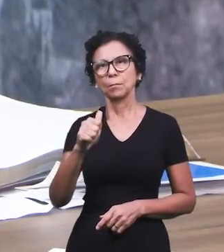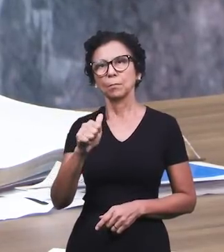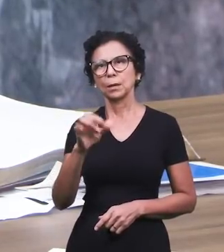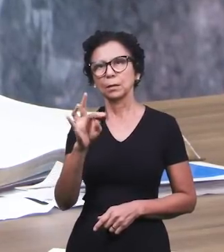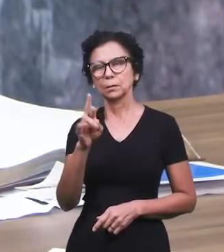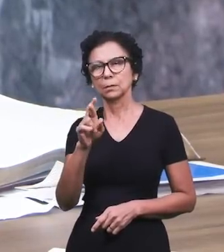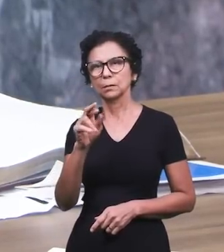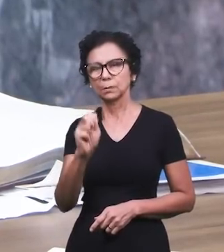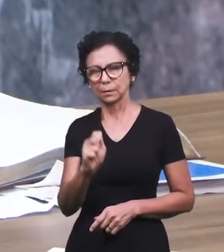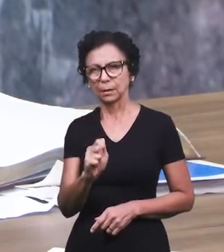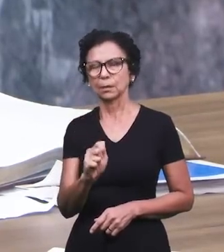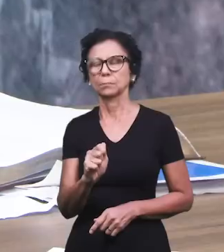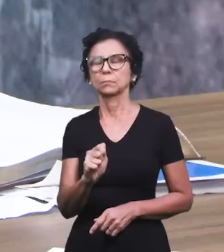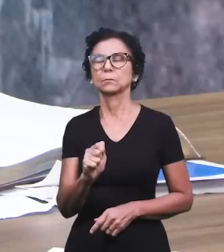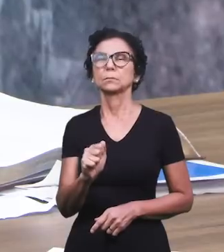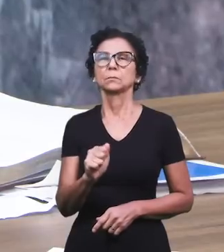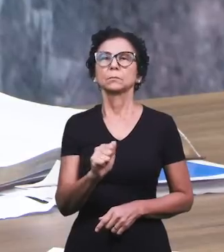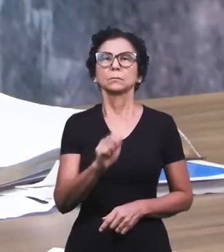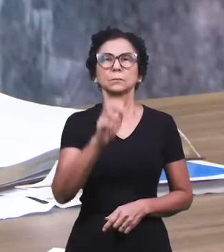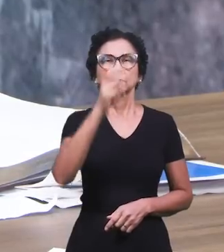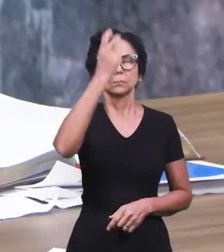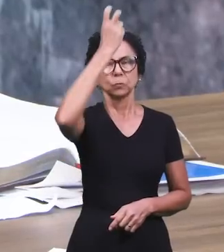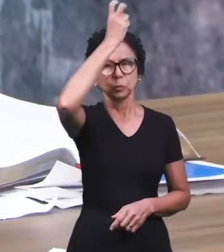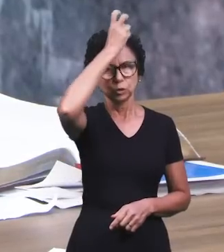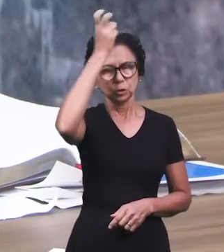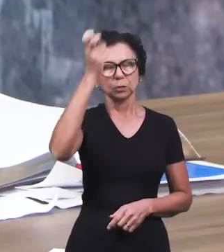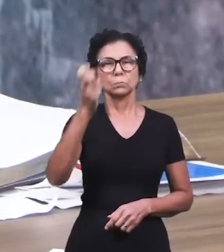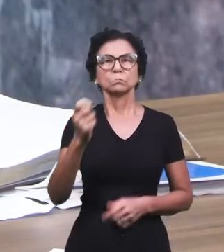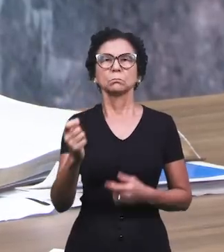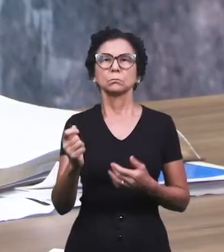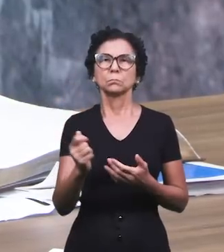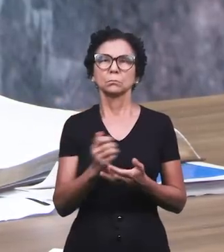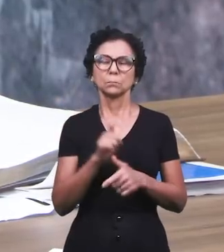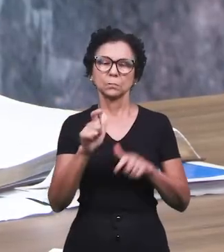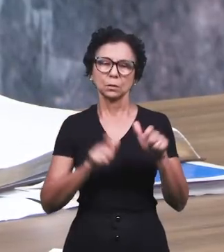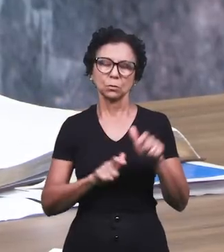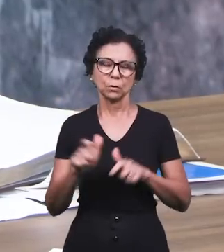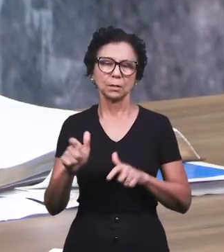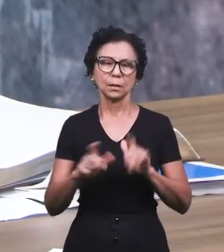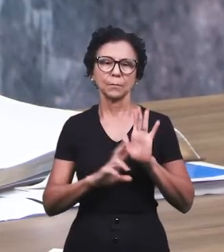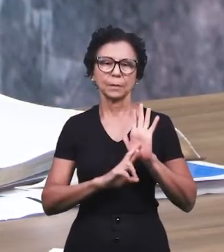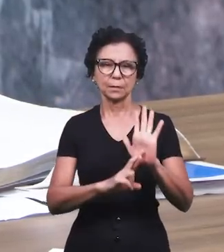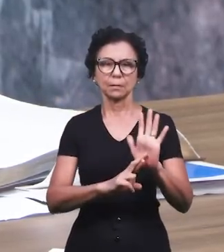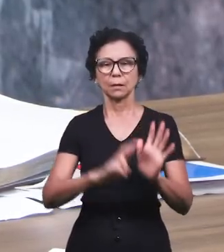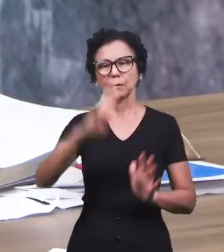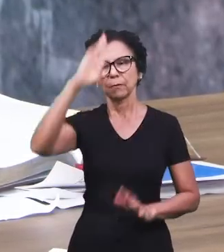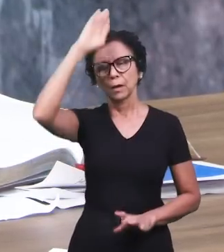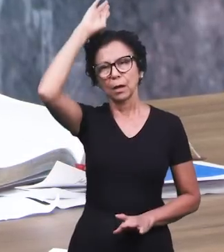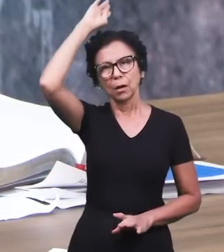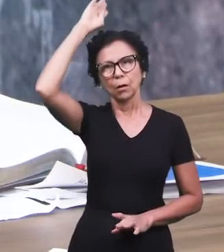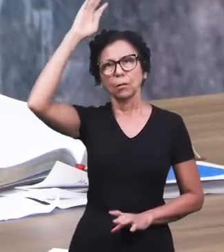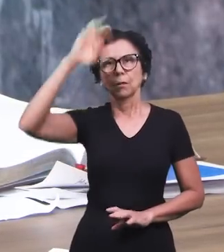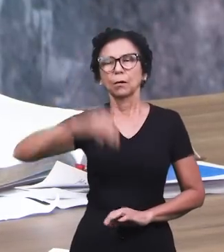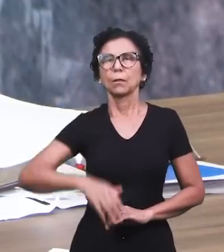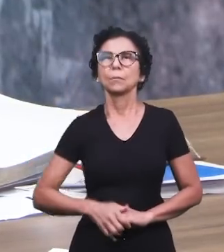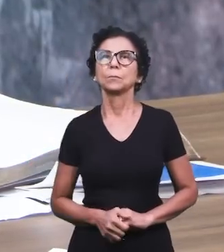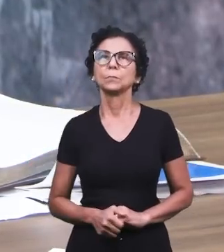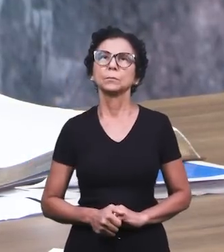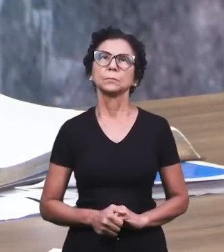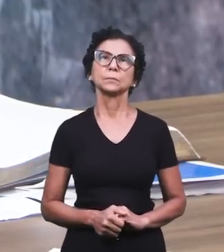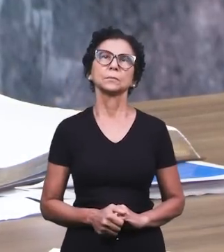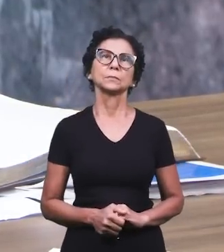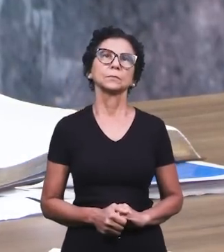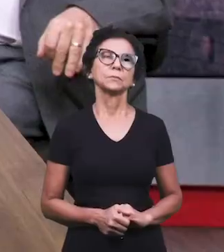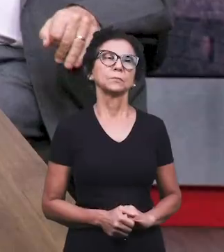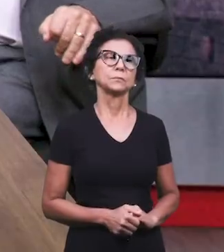pessoas que tinham essa condição de representar a figura de Roma ali, mas nunca deixando de estar muito